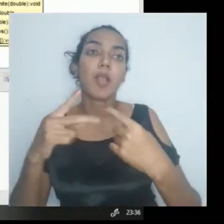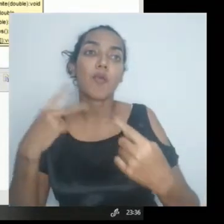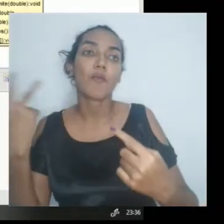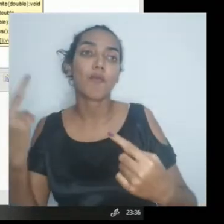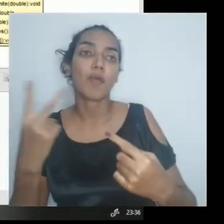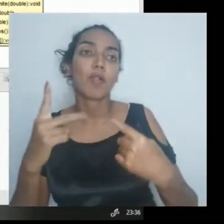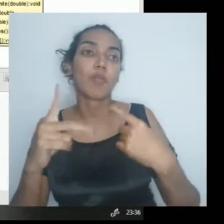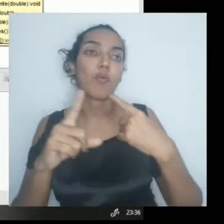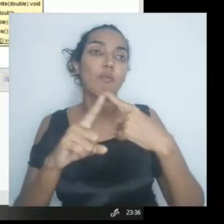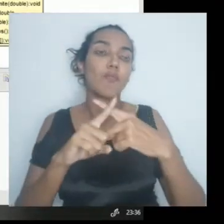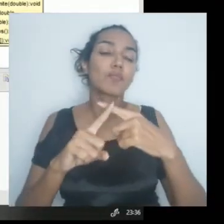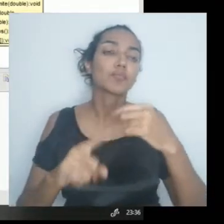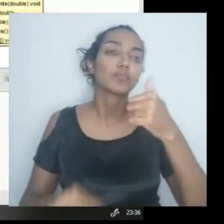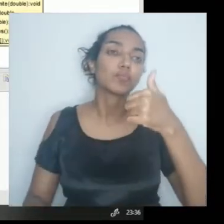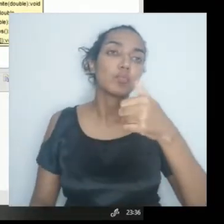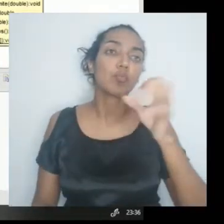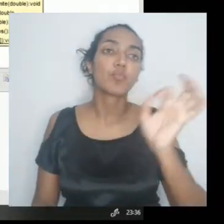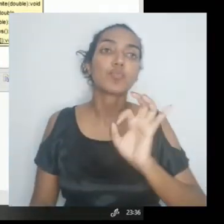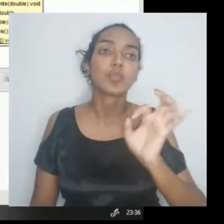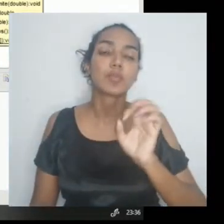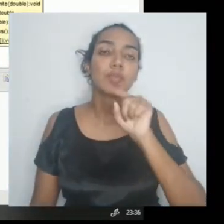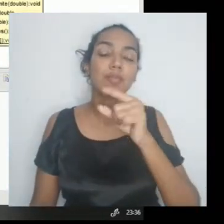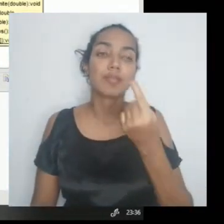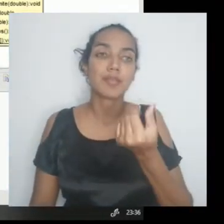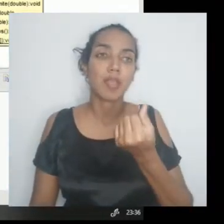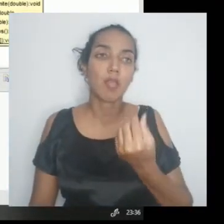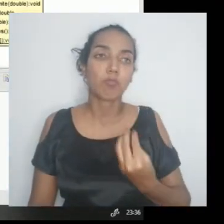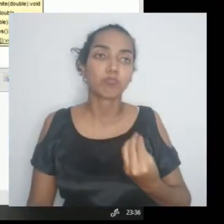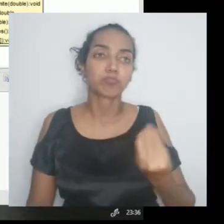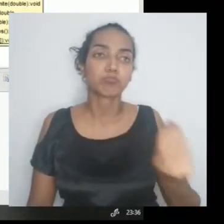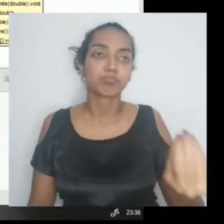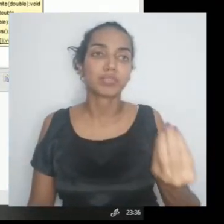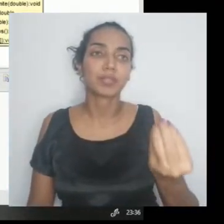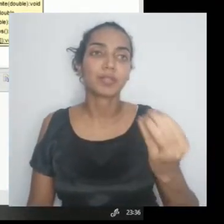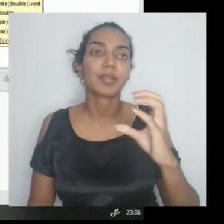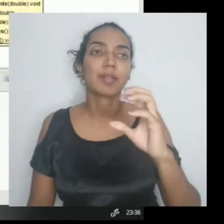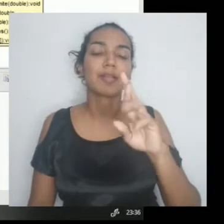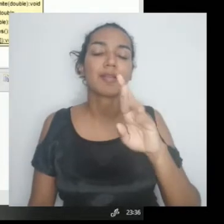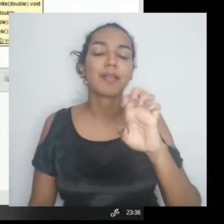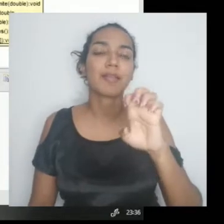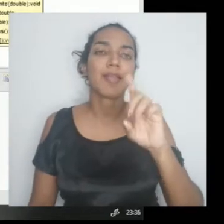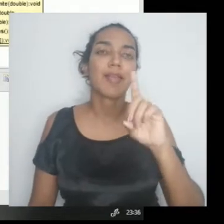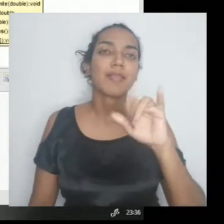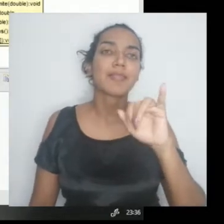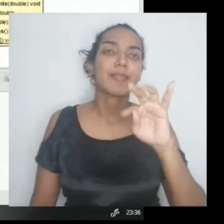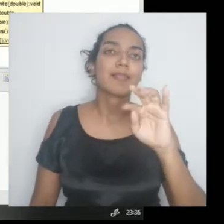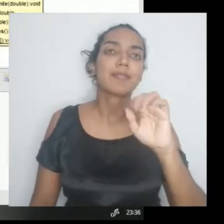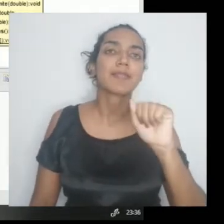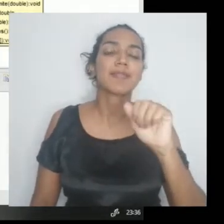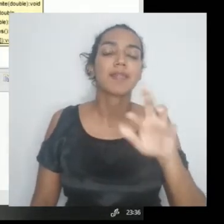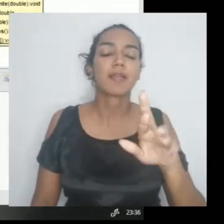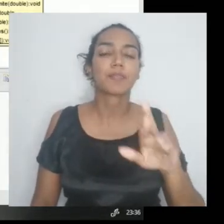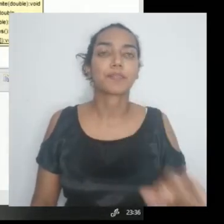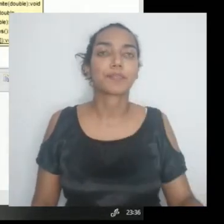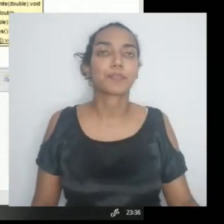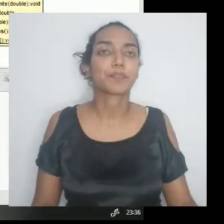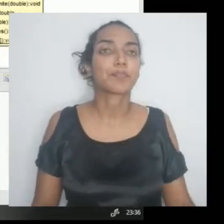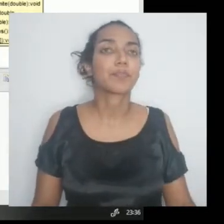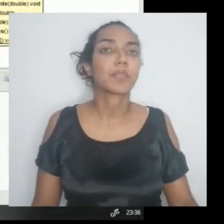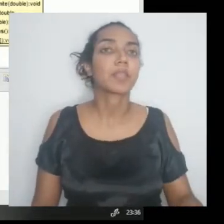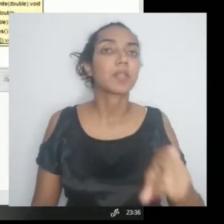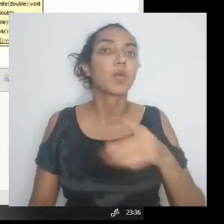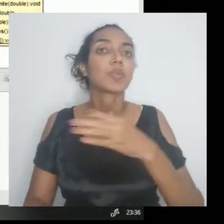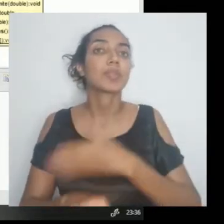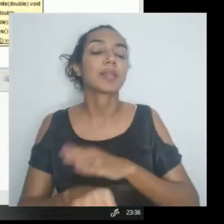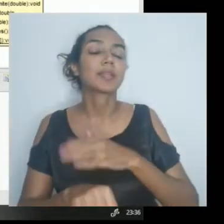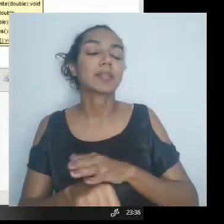valor, certo? Observem que this.creditar está tentando invocar o método creditar dentro da classe poupança,